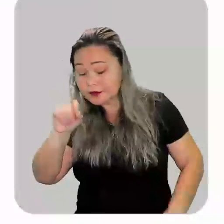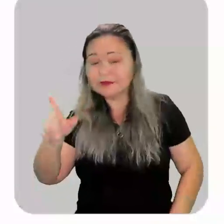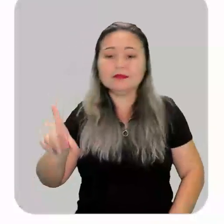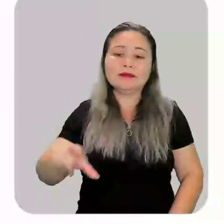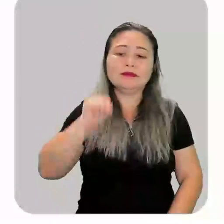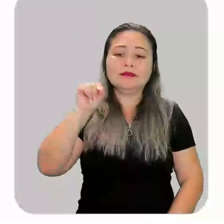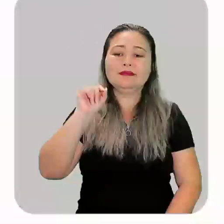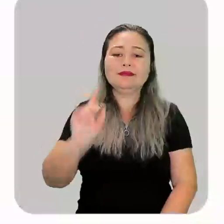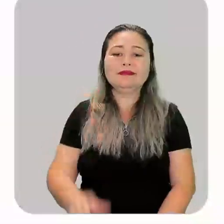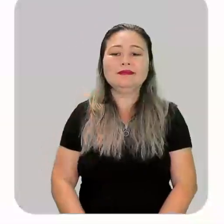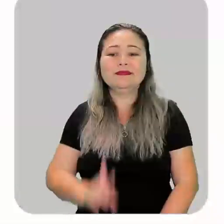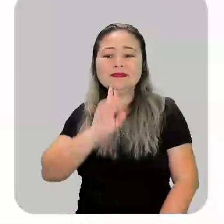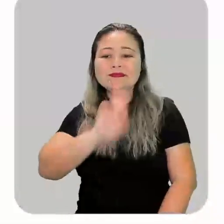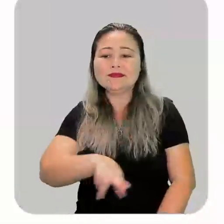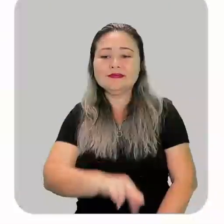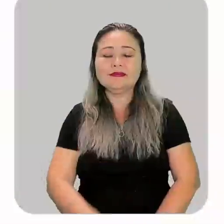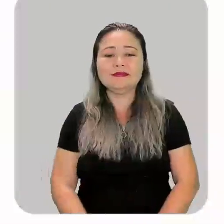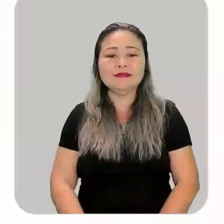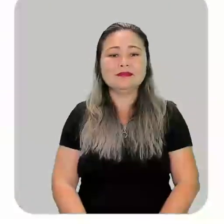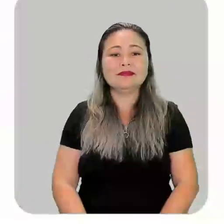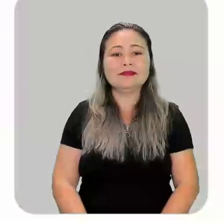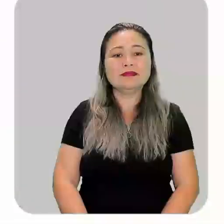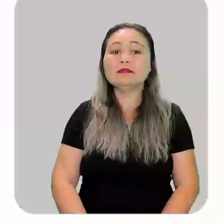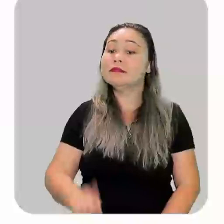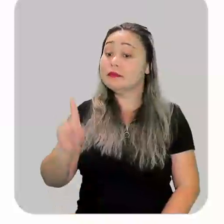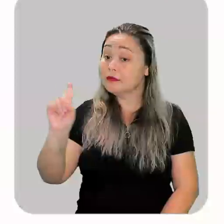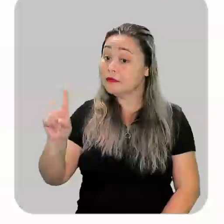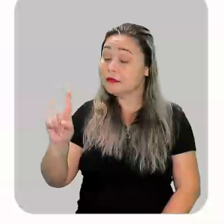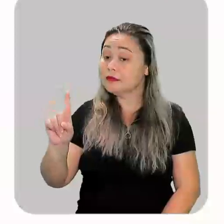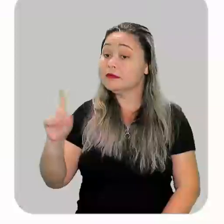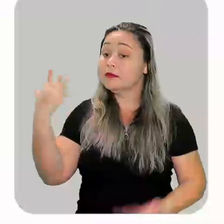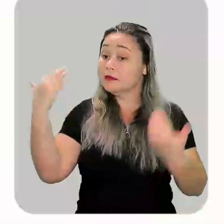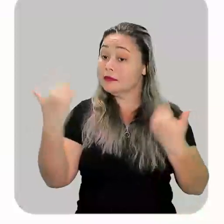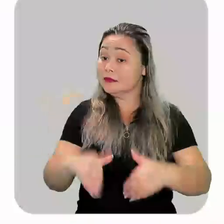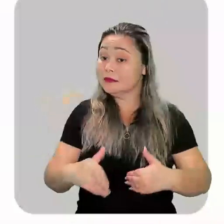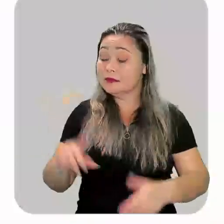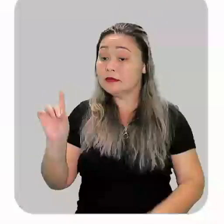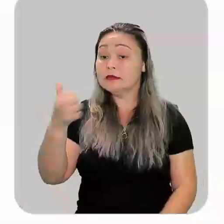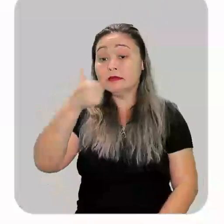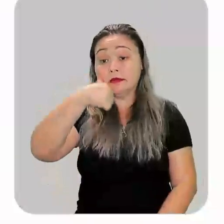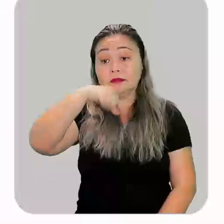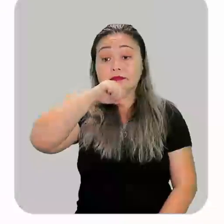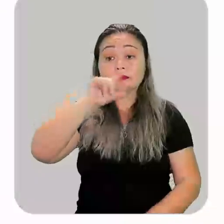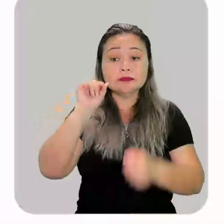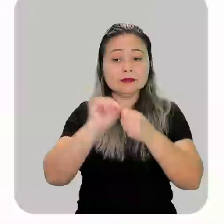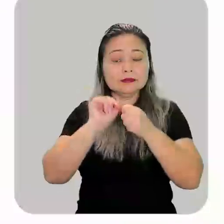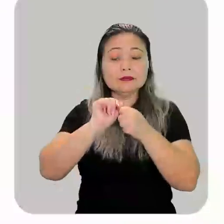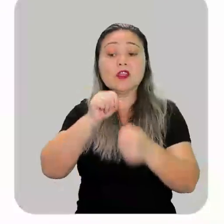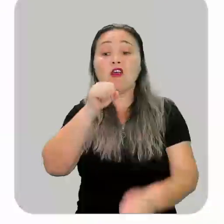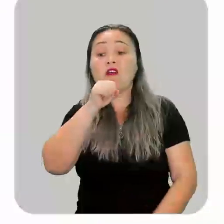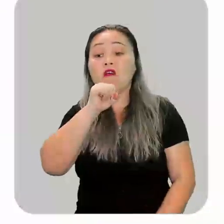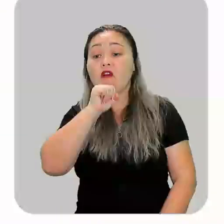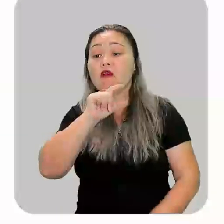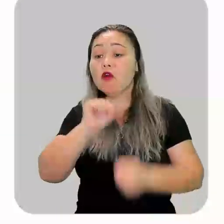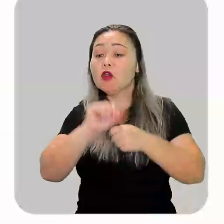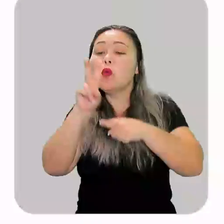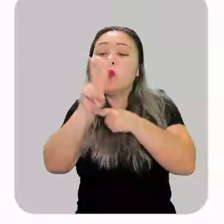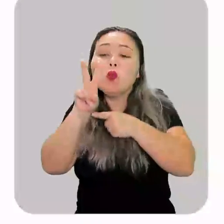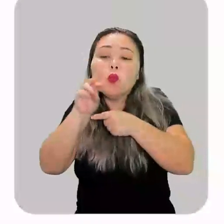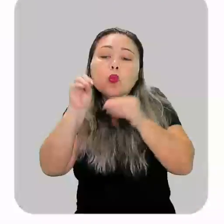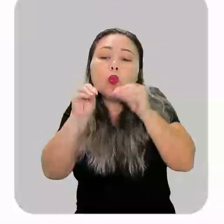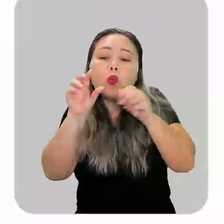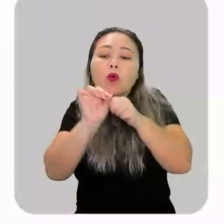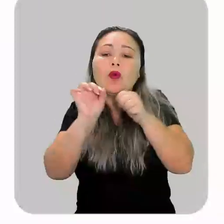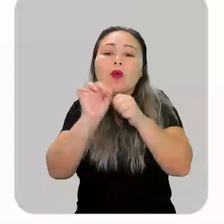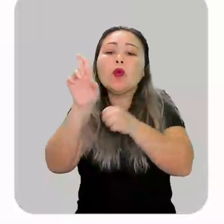Já era, olha aí, ó. E é uma mãe nessa prova, mamãe que fez e vovó que cuidou, para não ter perigo, olha lá,